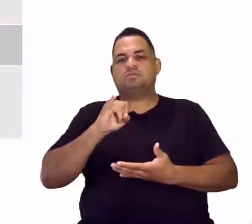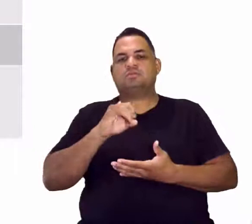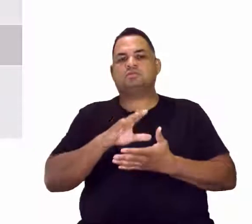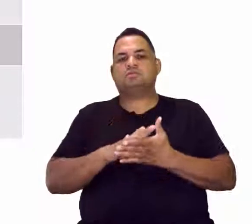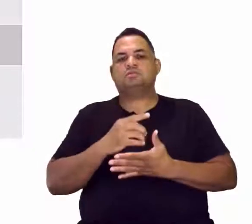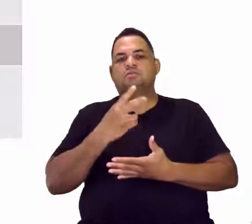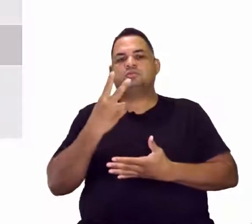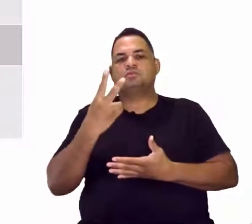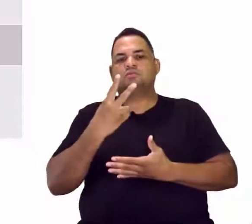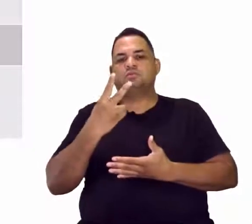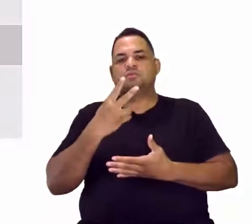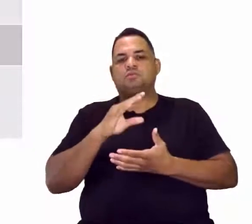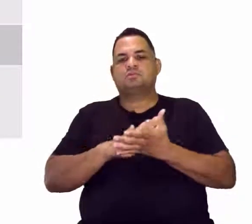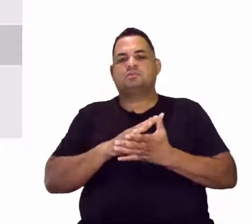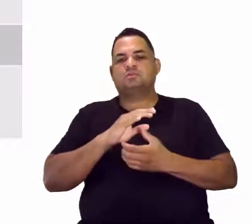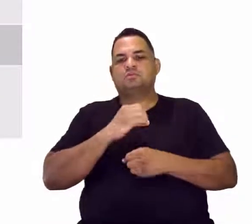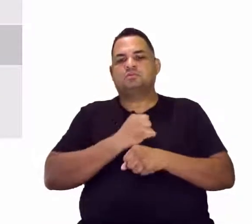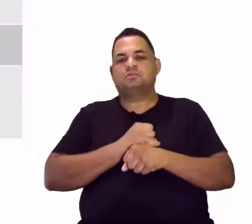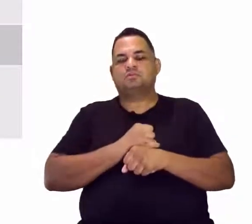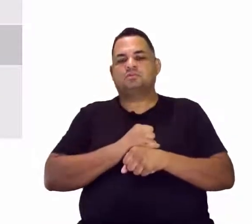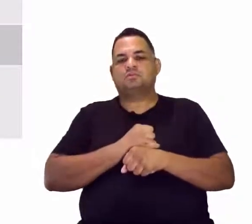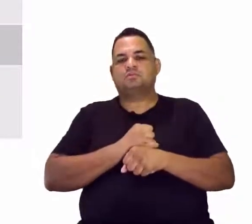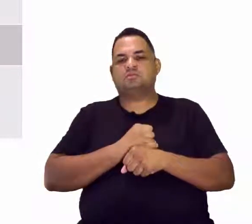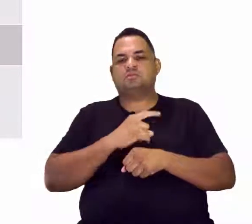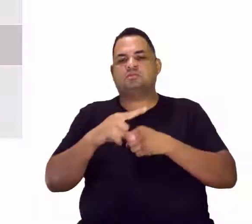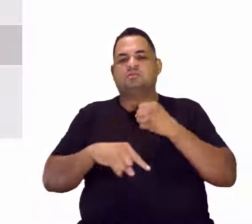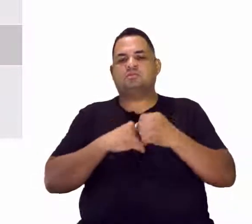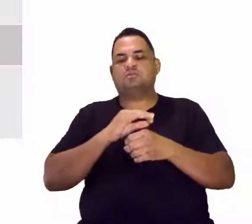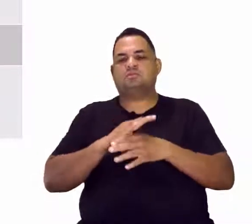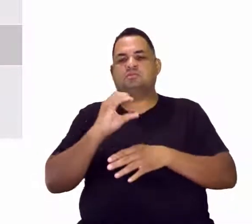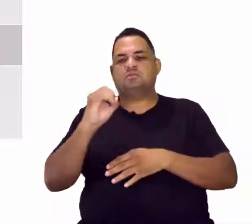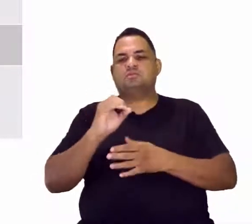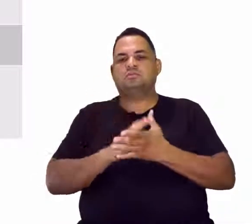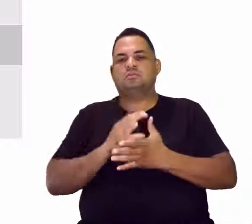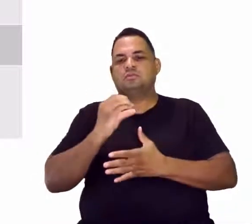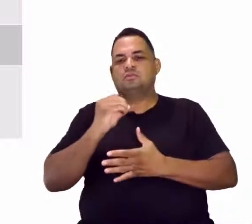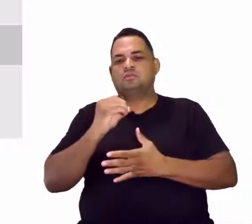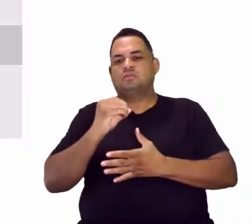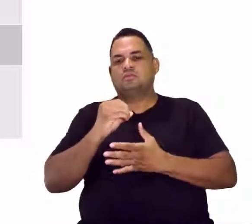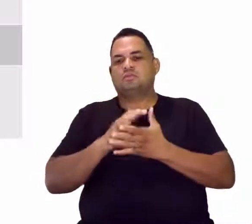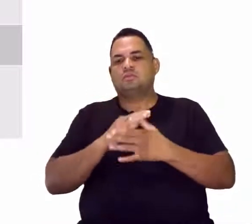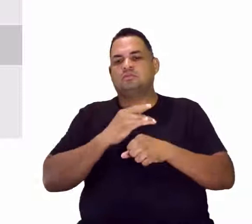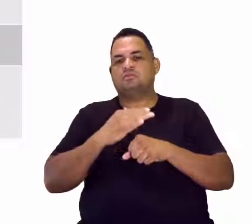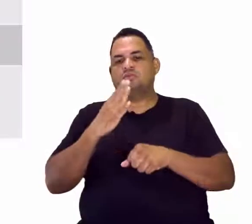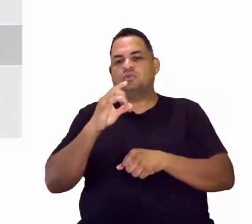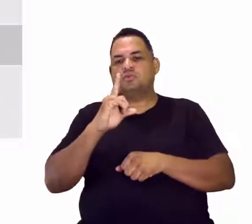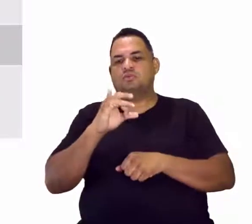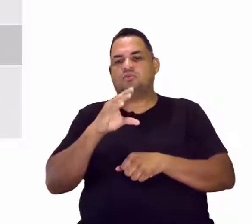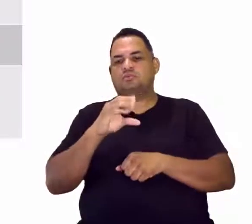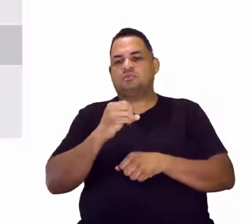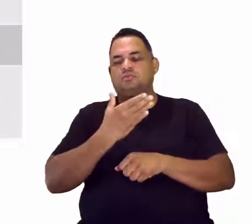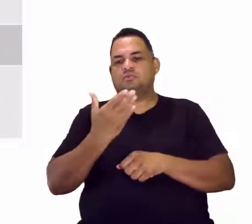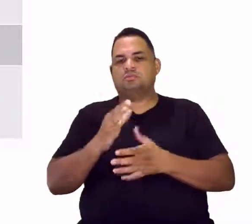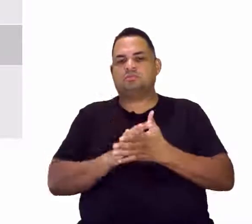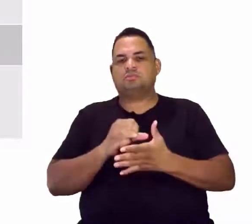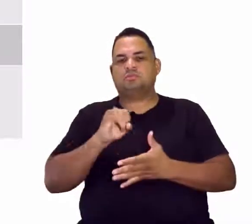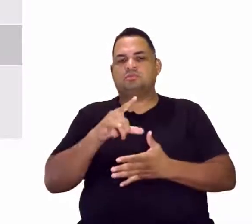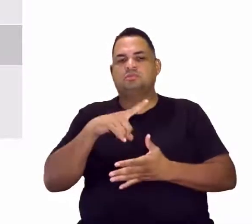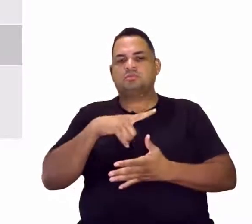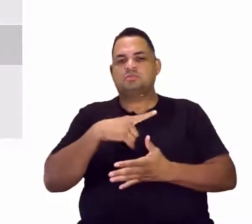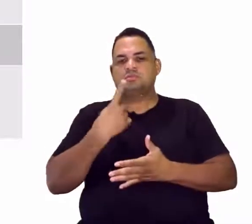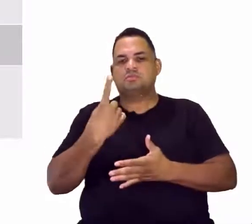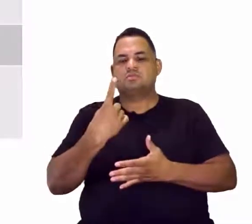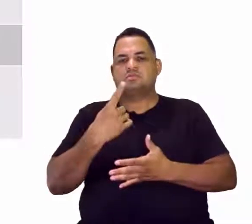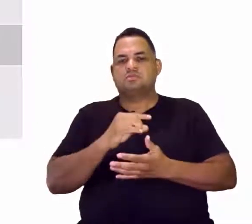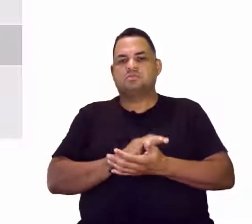ele apresentar 2 átomos de oxigênio, ácido cloroso. E se ele tiver só